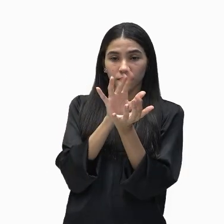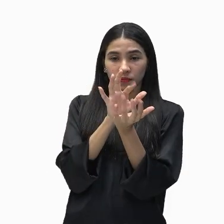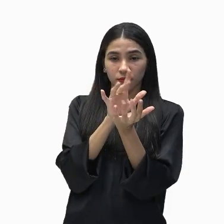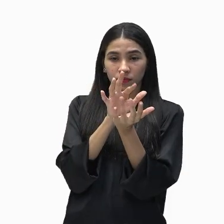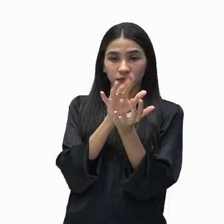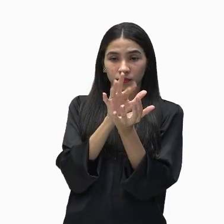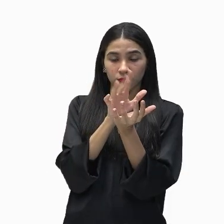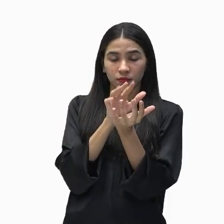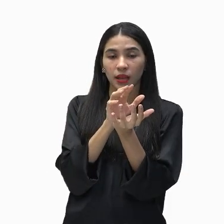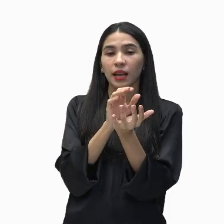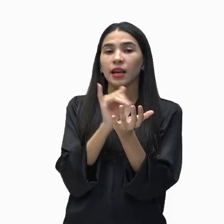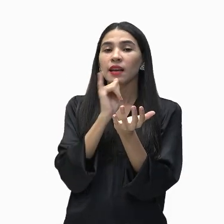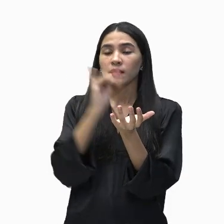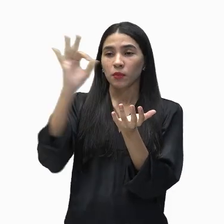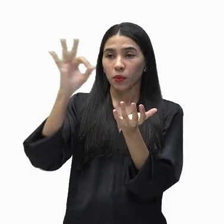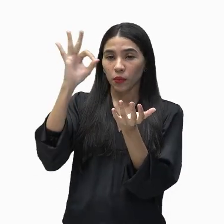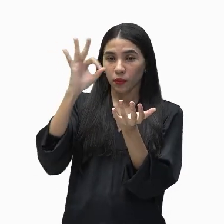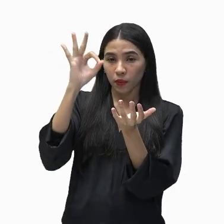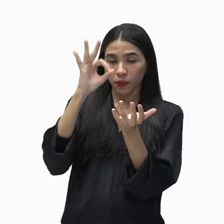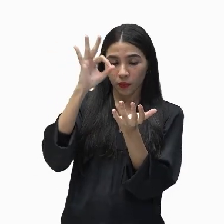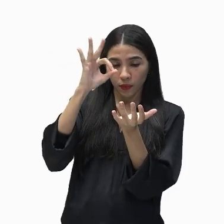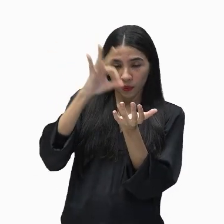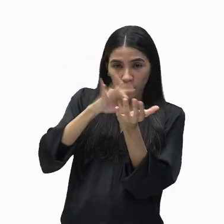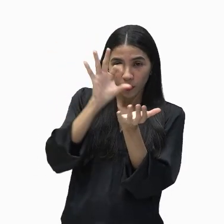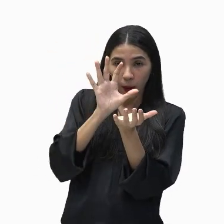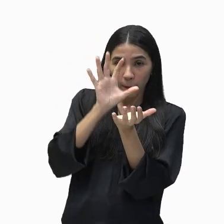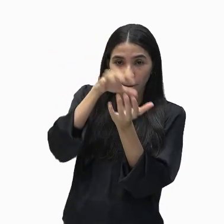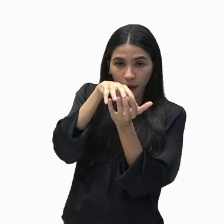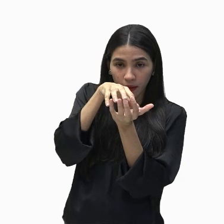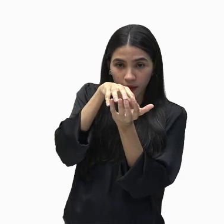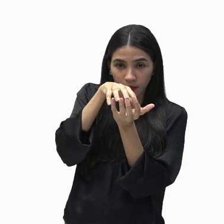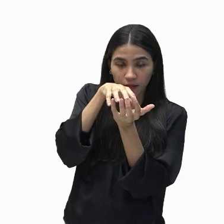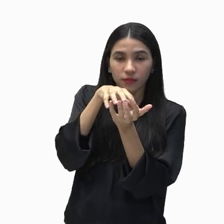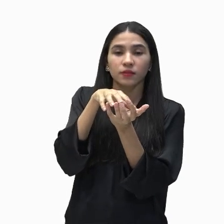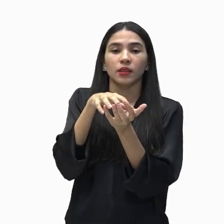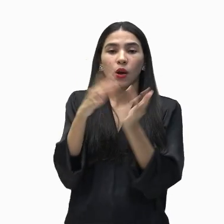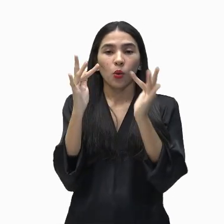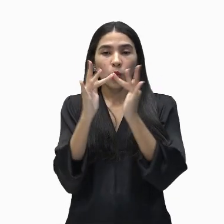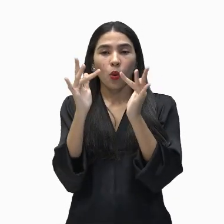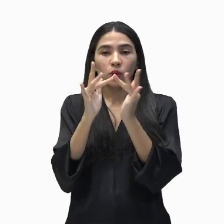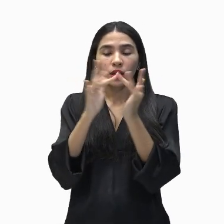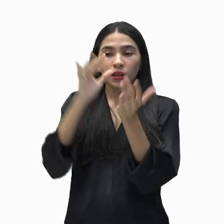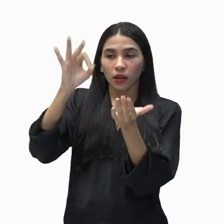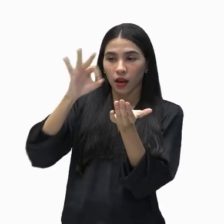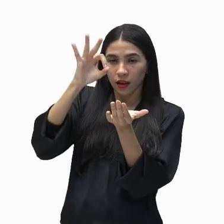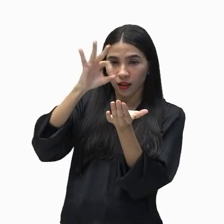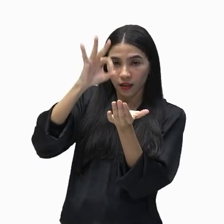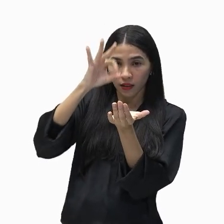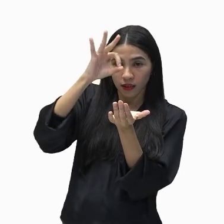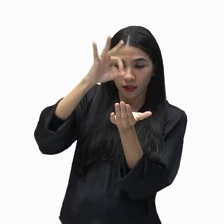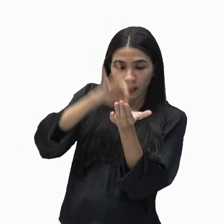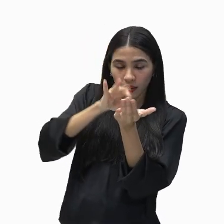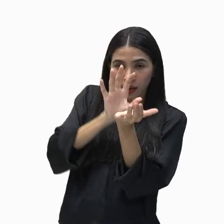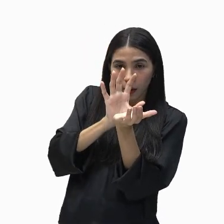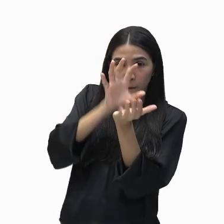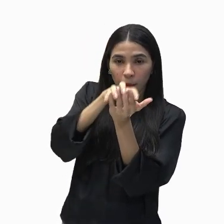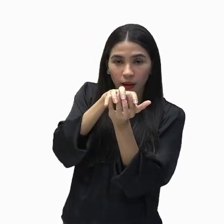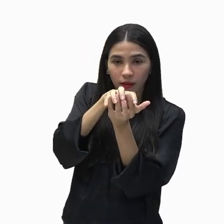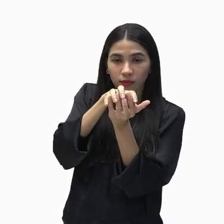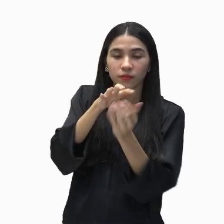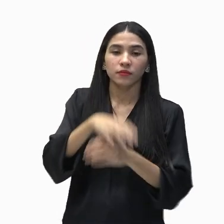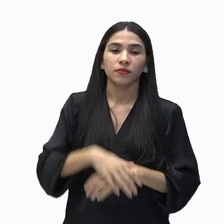inseto, né, dentro da estrutura dela, e ela se fecha. O estímulo dela é ter contato com esse indivíduo e ela se fecha. Então, eu já apresento